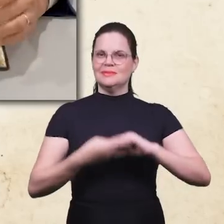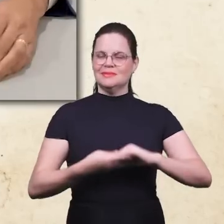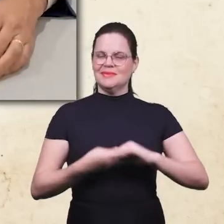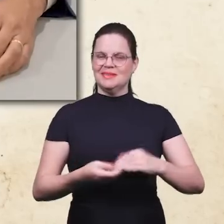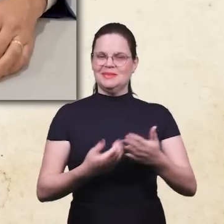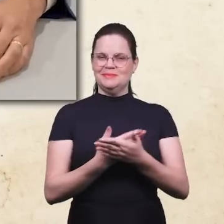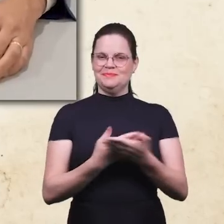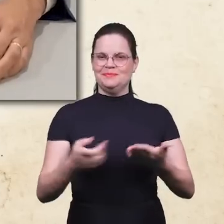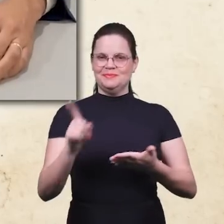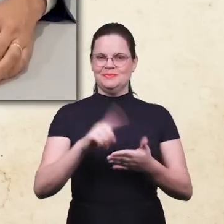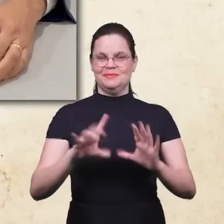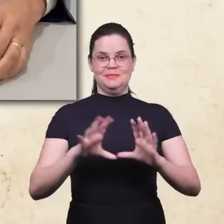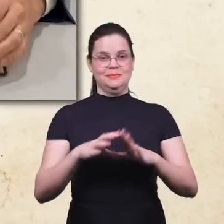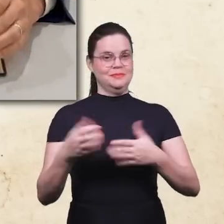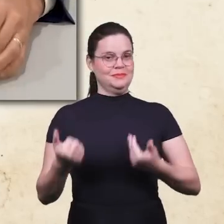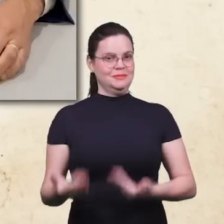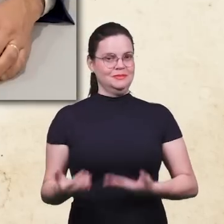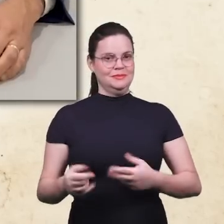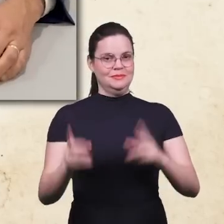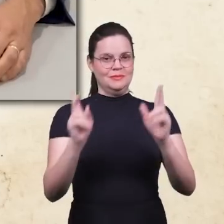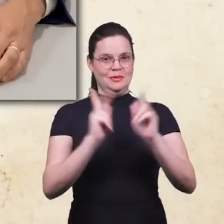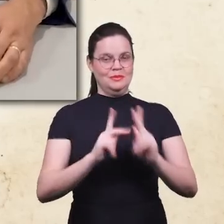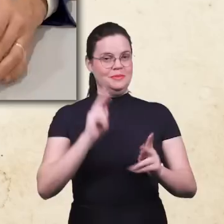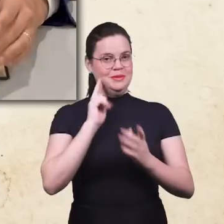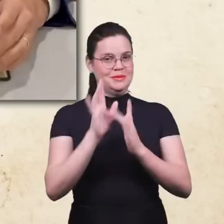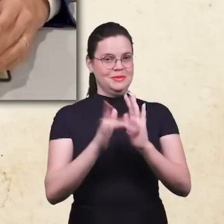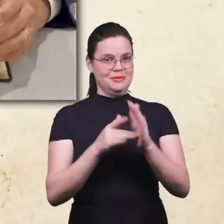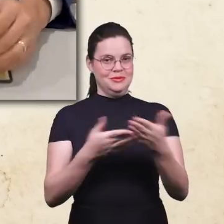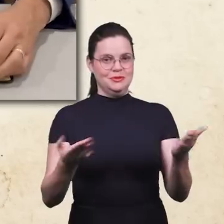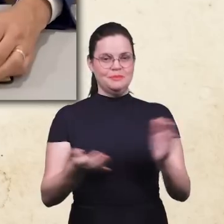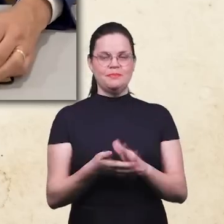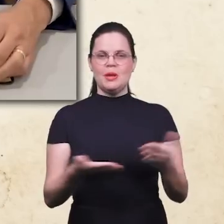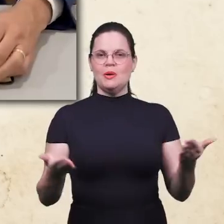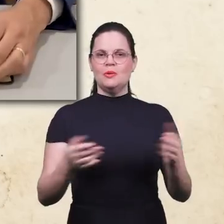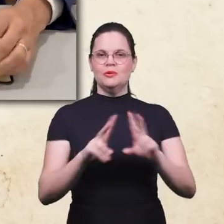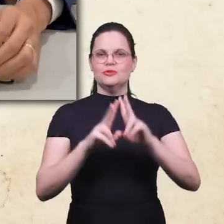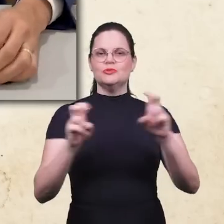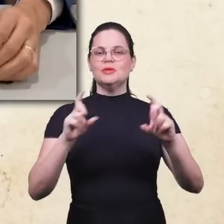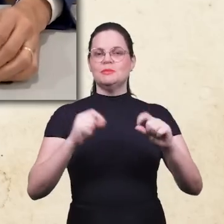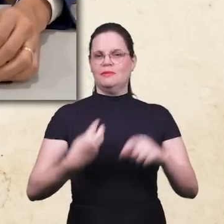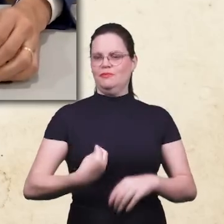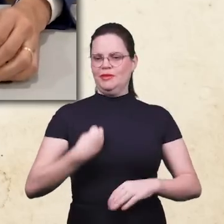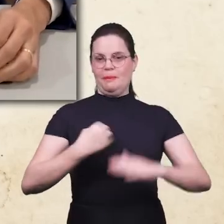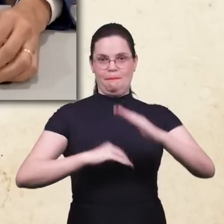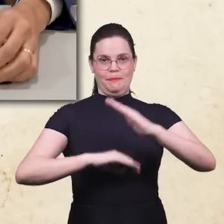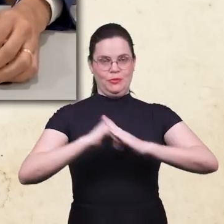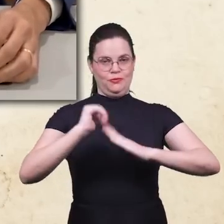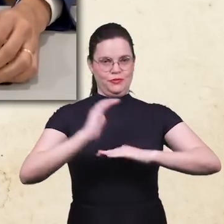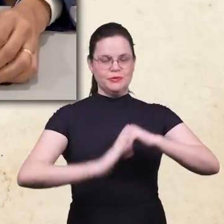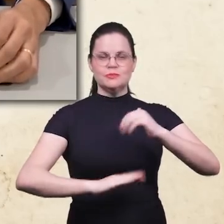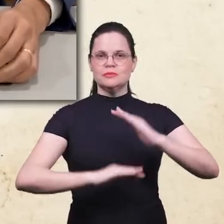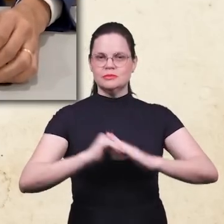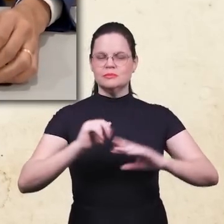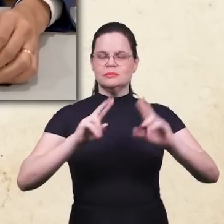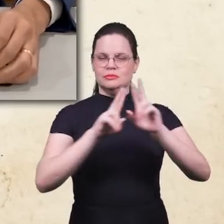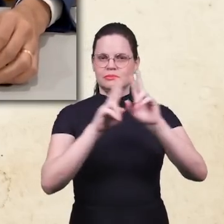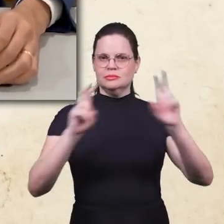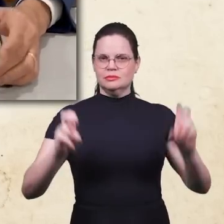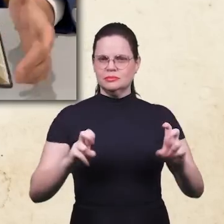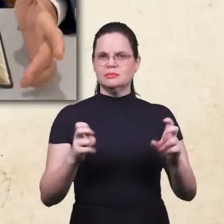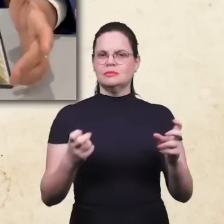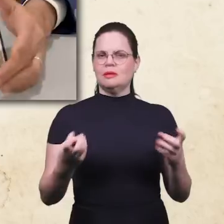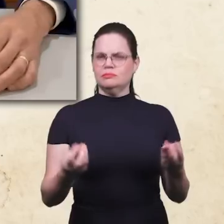Saudamos a todos os jovens com a paz do Senhor Jesus. O tema do programa de hoje é a vida profissional, e é um tema que é